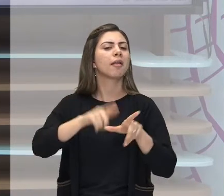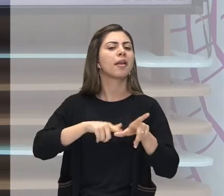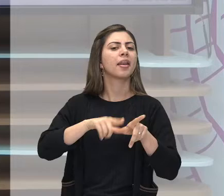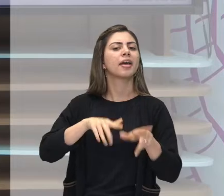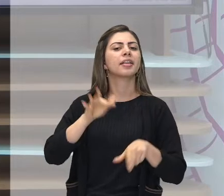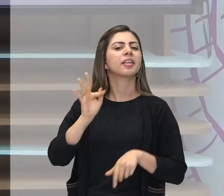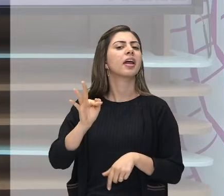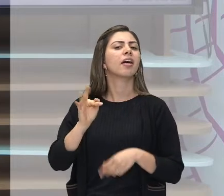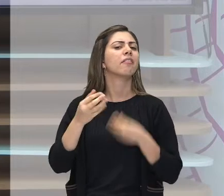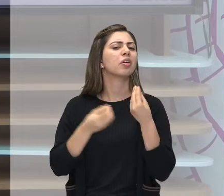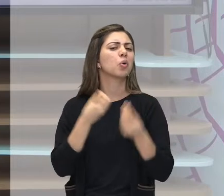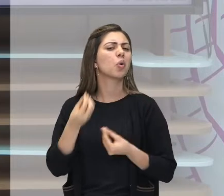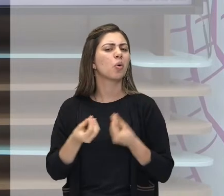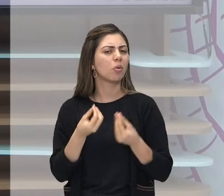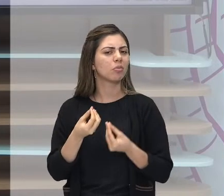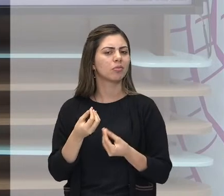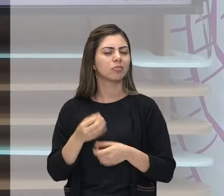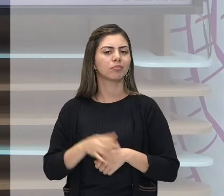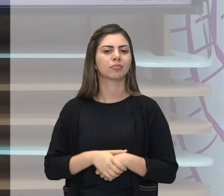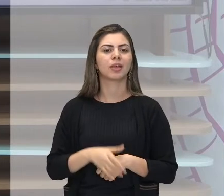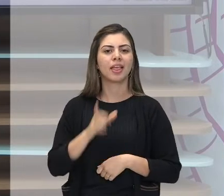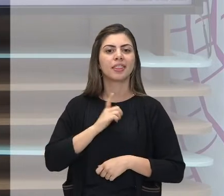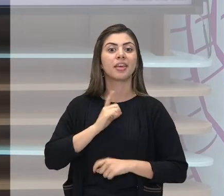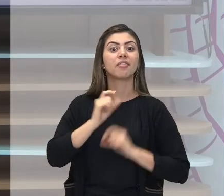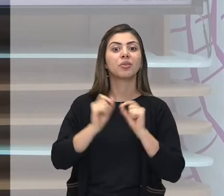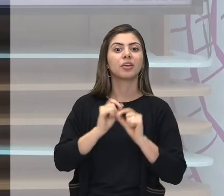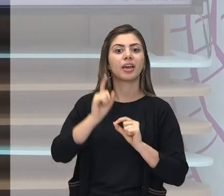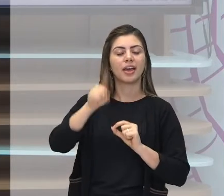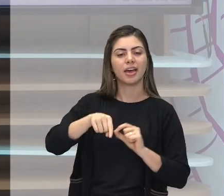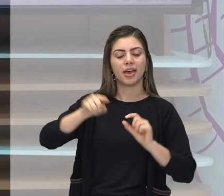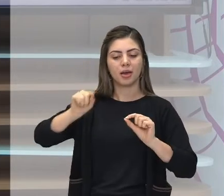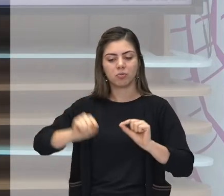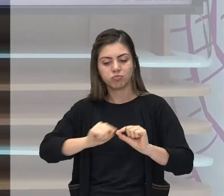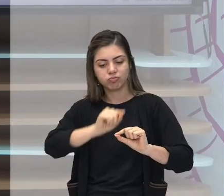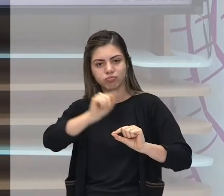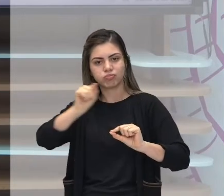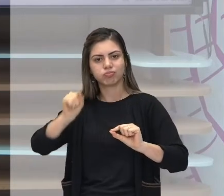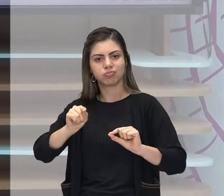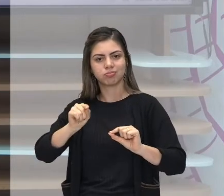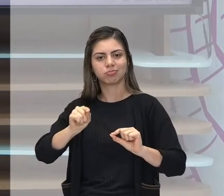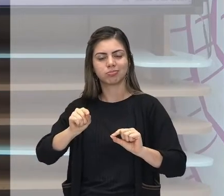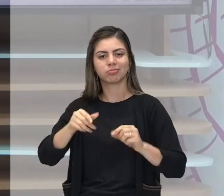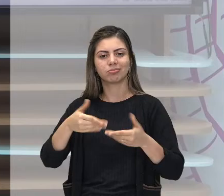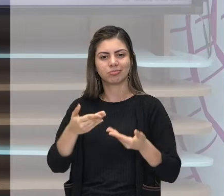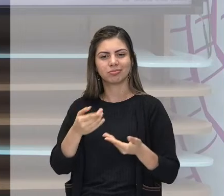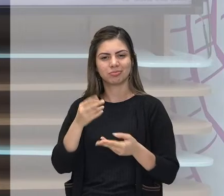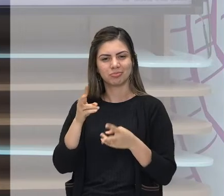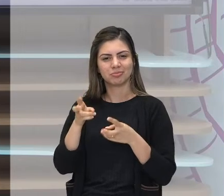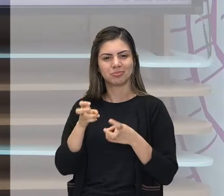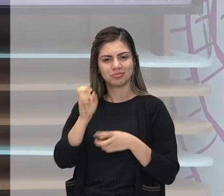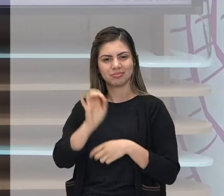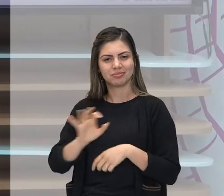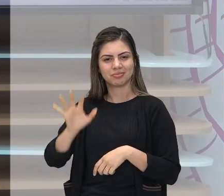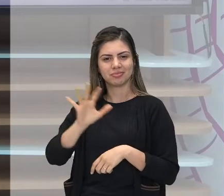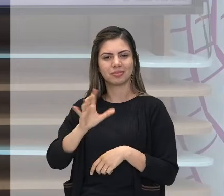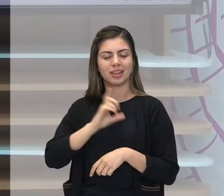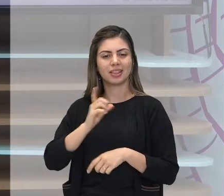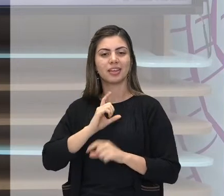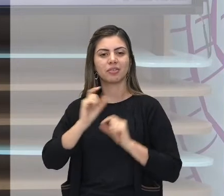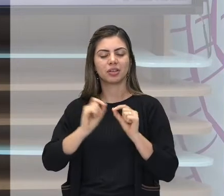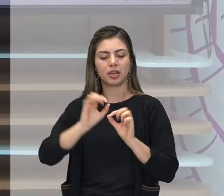F? Né? Ela está girando, professor. Né? Nós temos até ali 1 grau. Girou